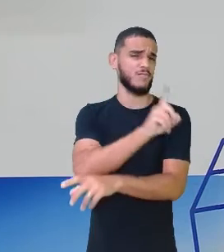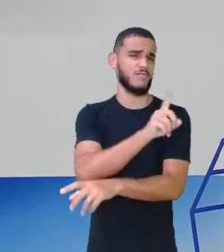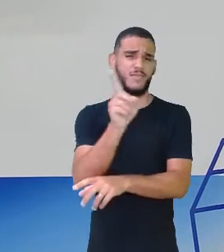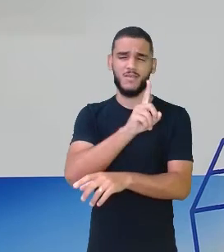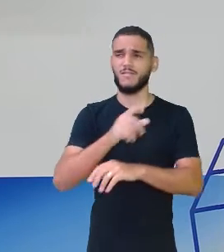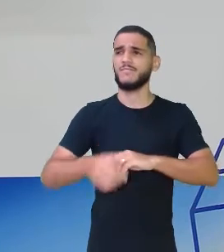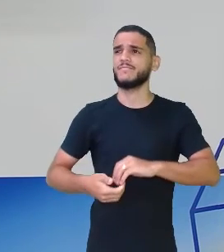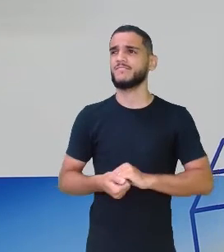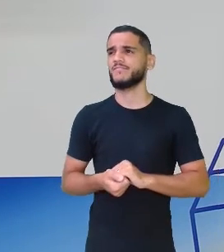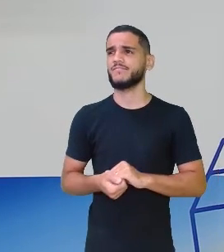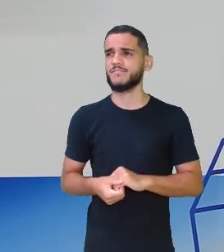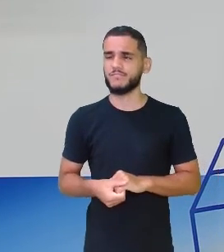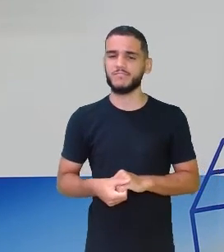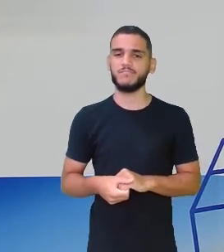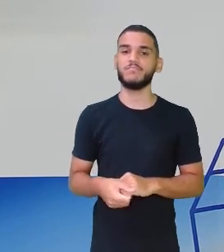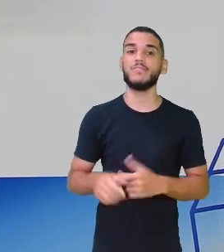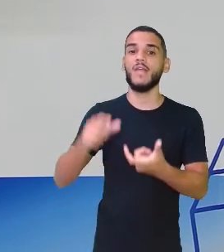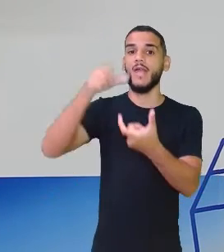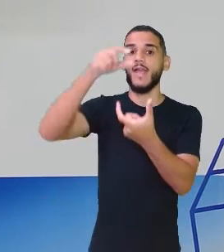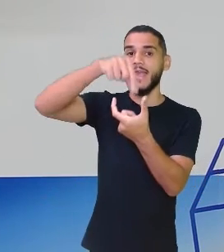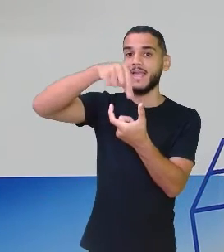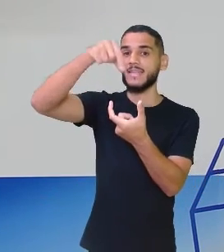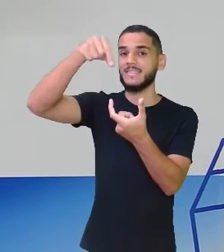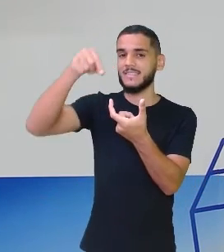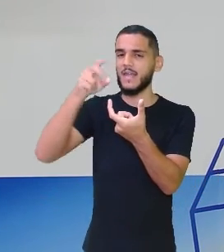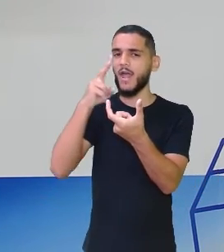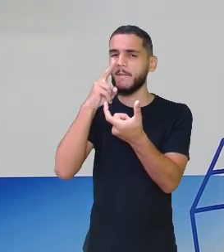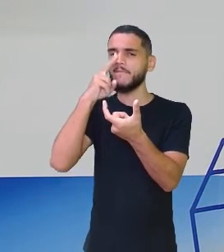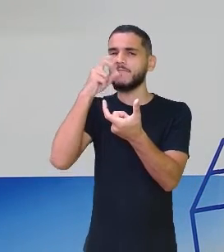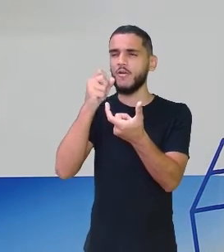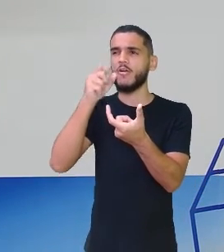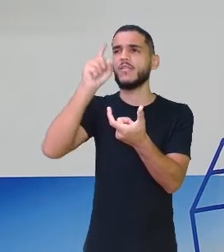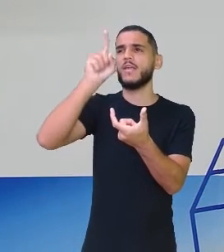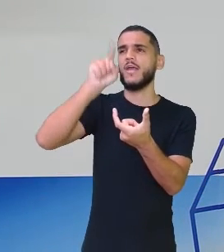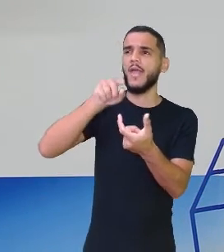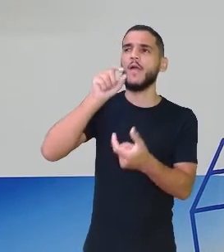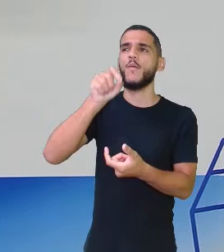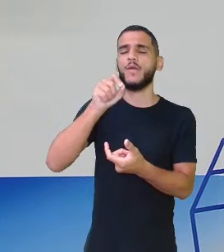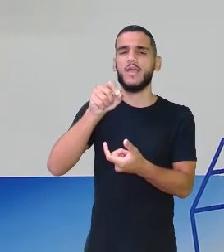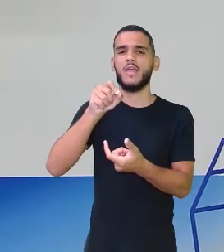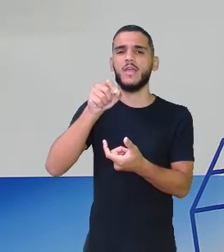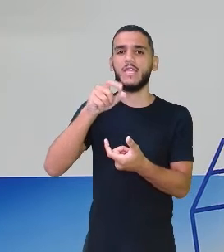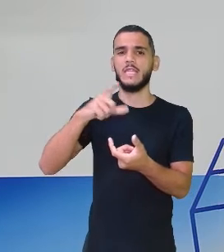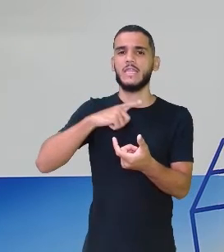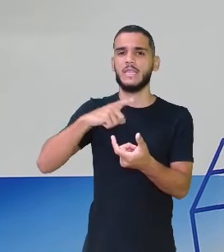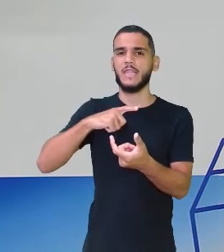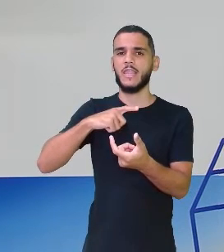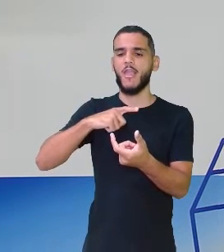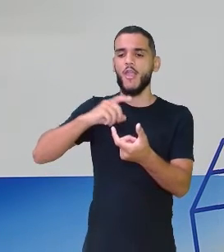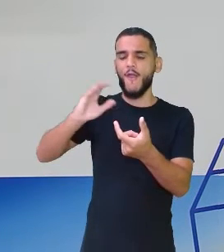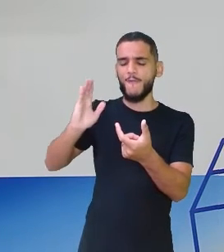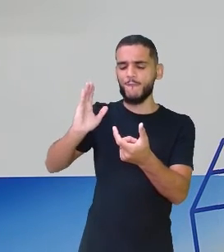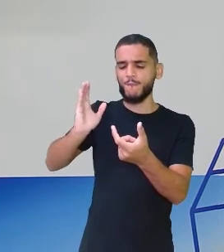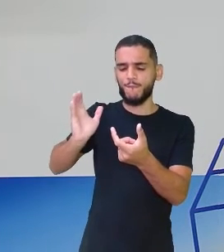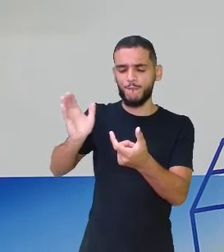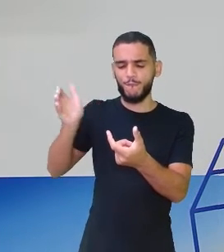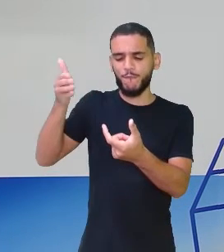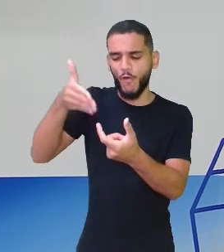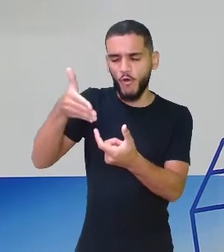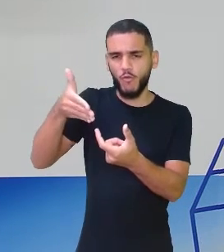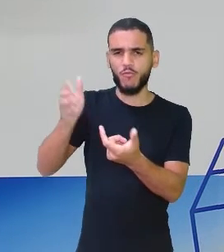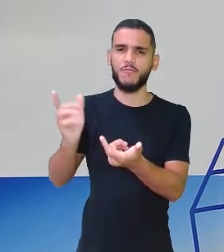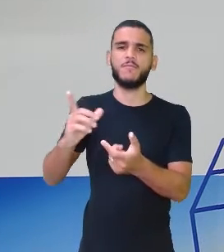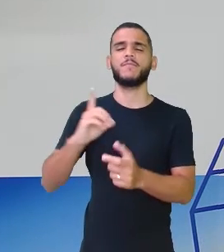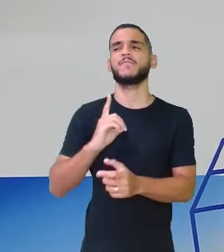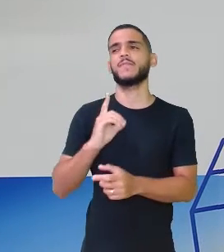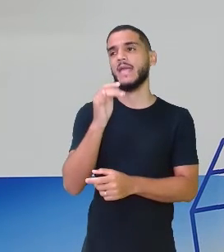nenhum. A sílaba tônica é a sílaba emitida com mais ênfase, sendo